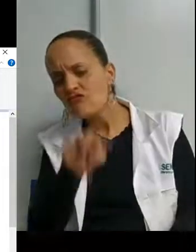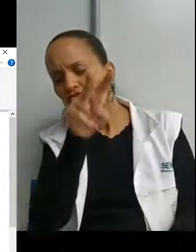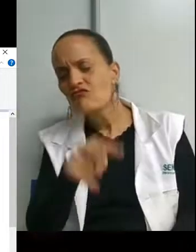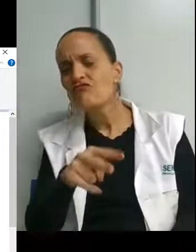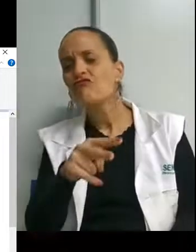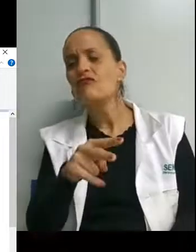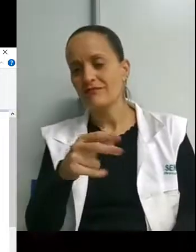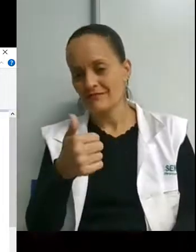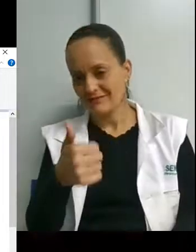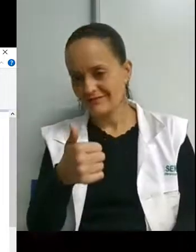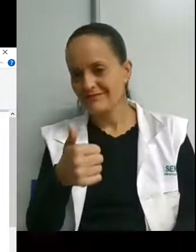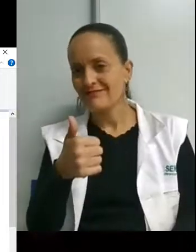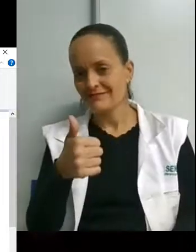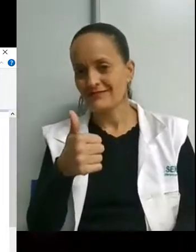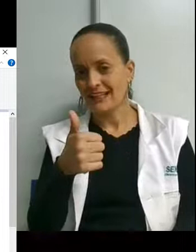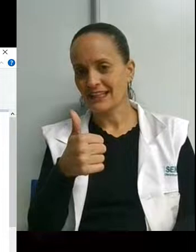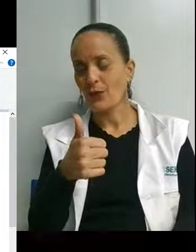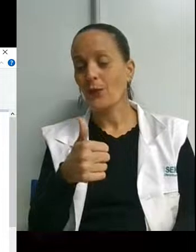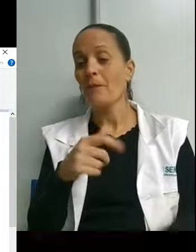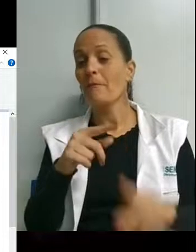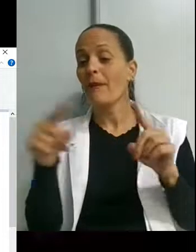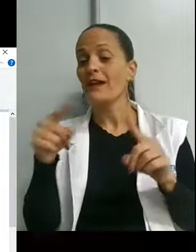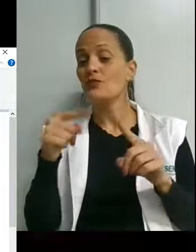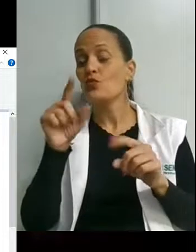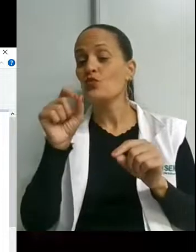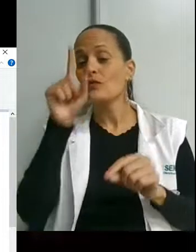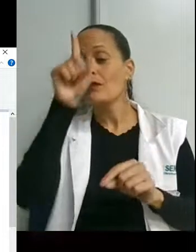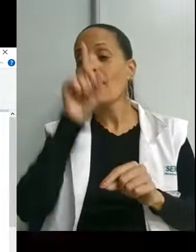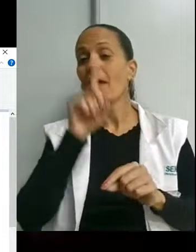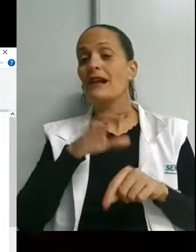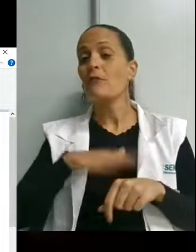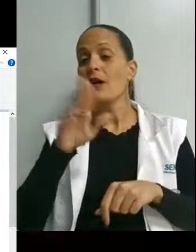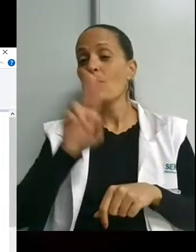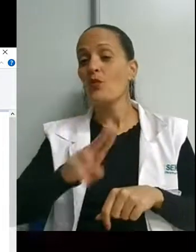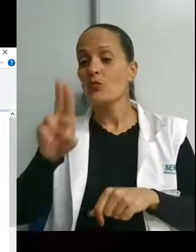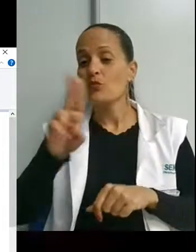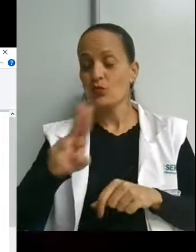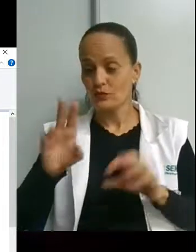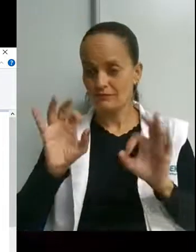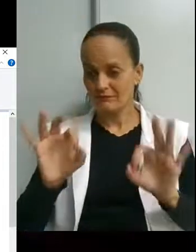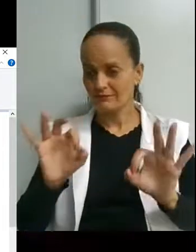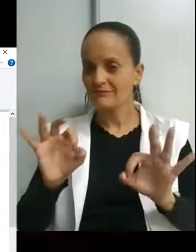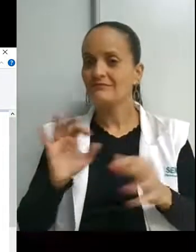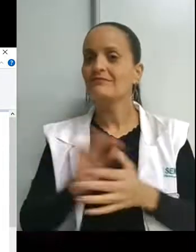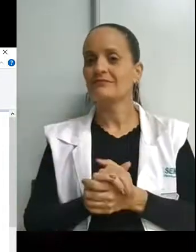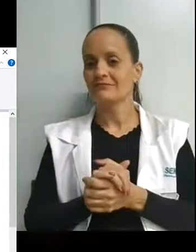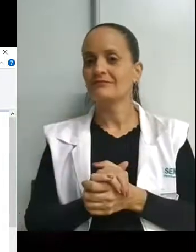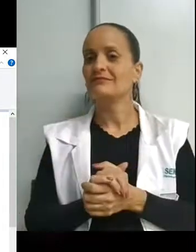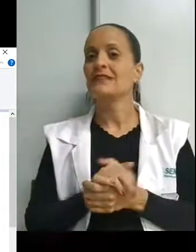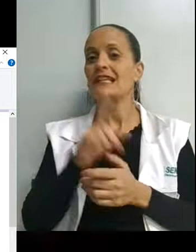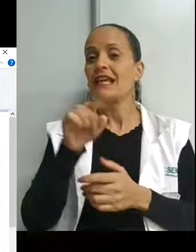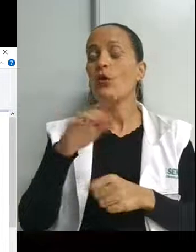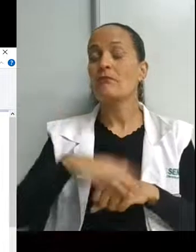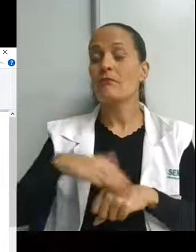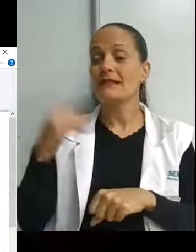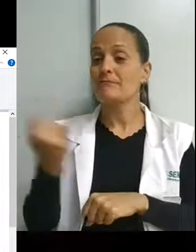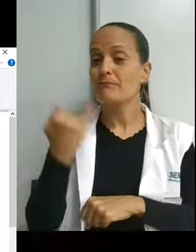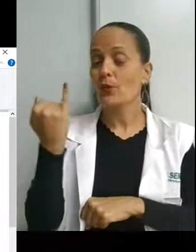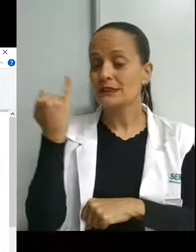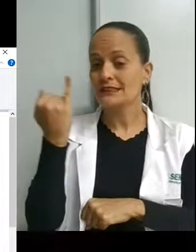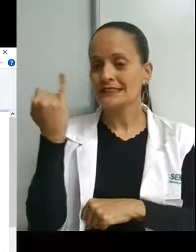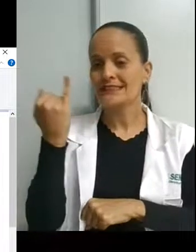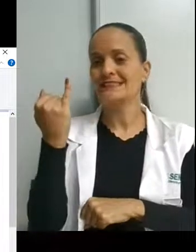potência reativa, que é o que geralmente é usado para poder fazer funcionar os transformadores, né? Então, os transformadores,